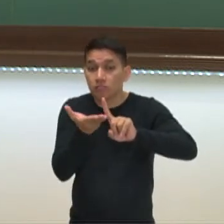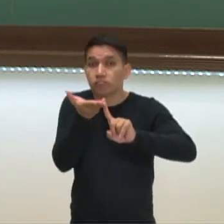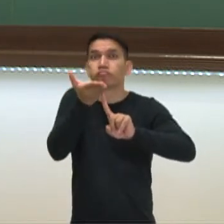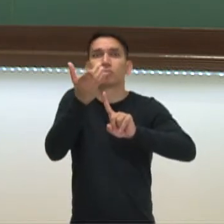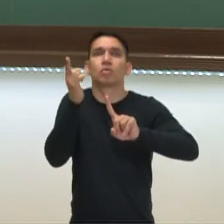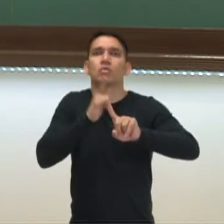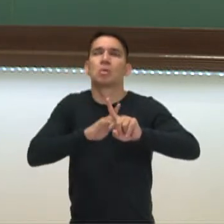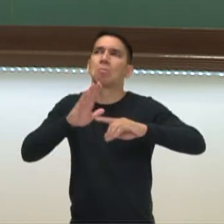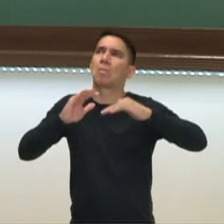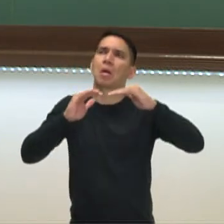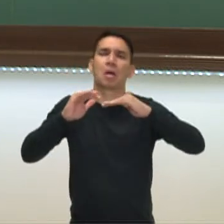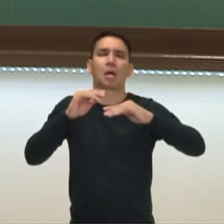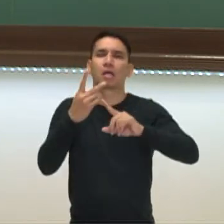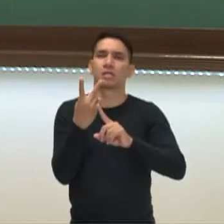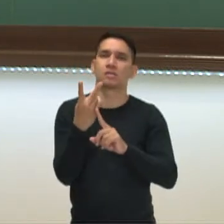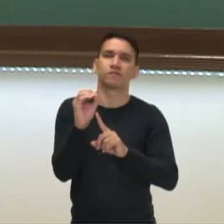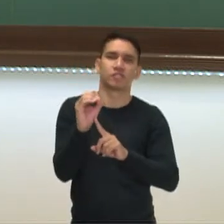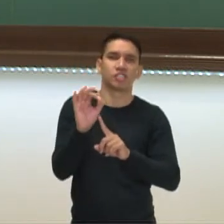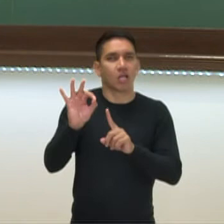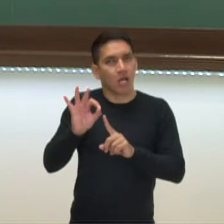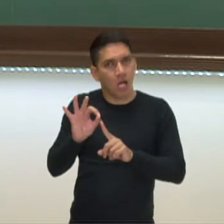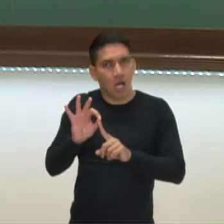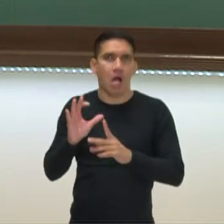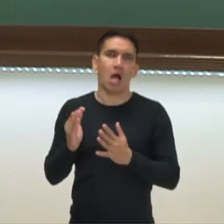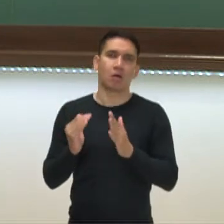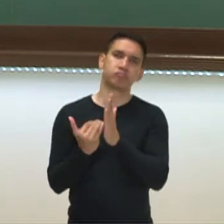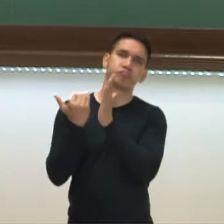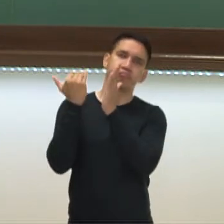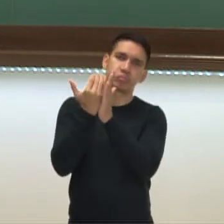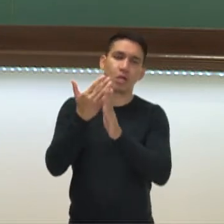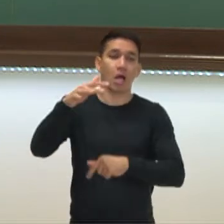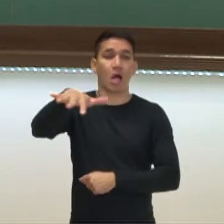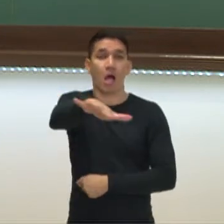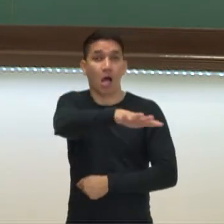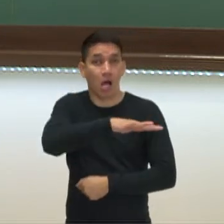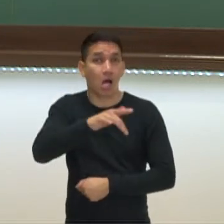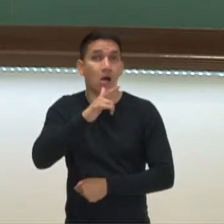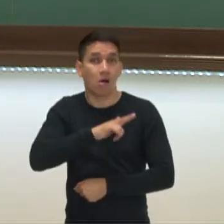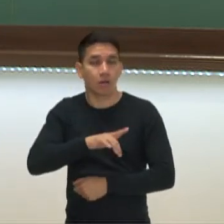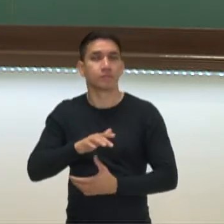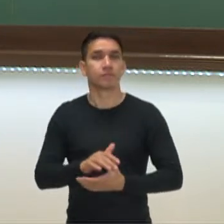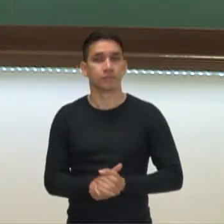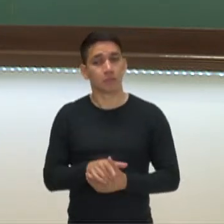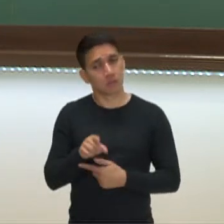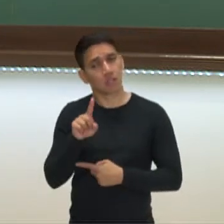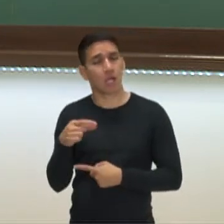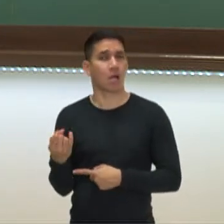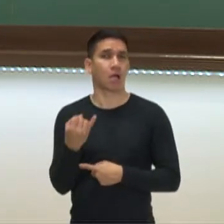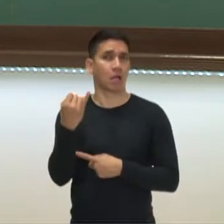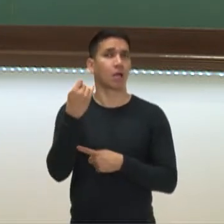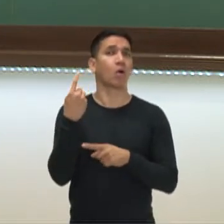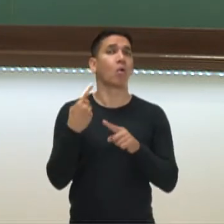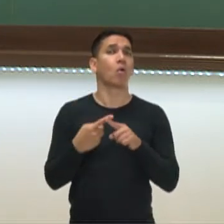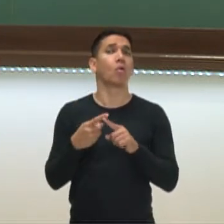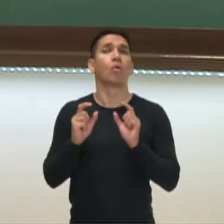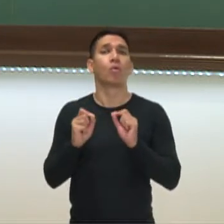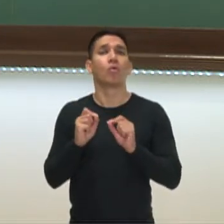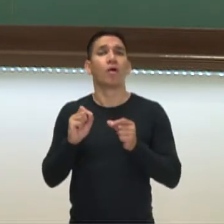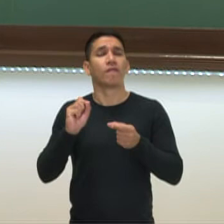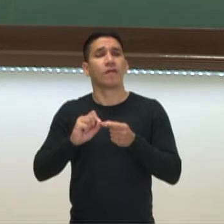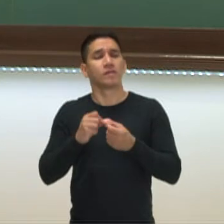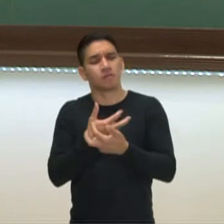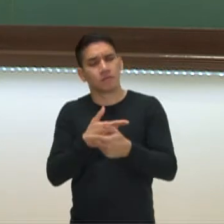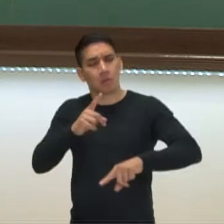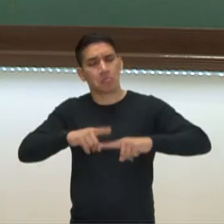na ordem de 20 graus Celsius, né? Temperaturas ambiente, tá? E isso é muito importante para a produção de vários